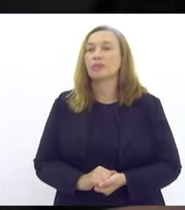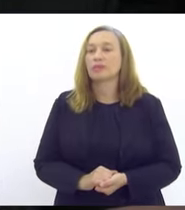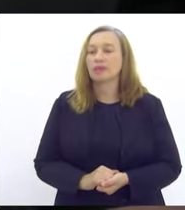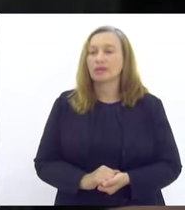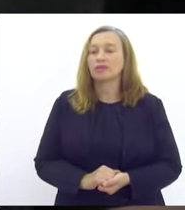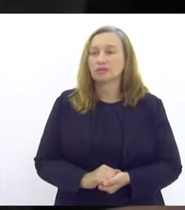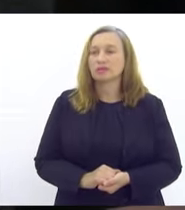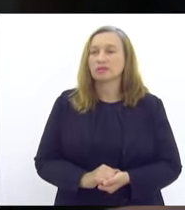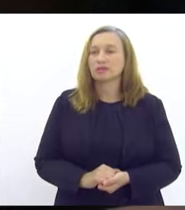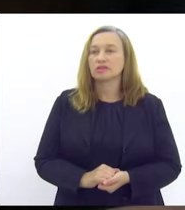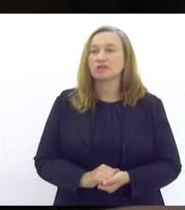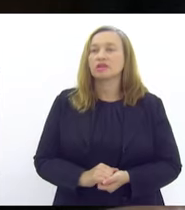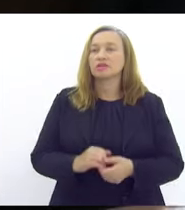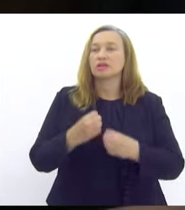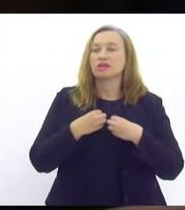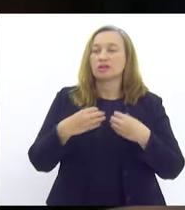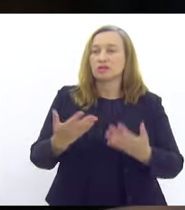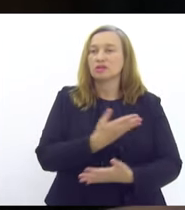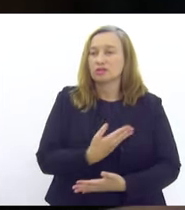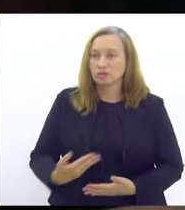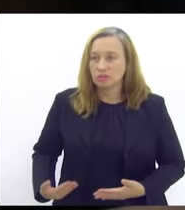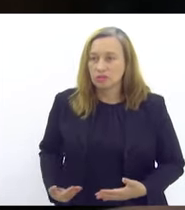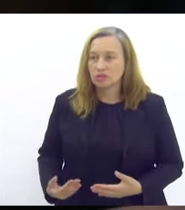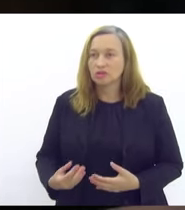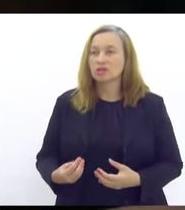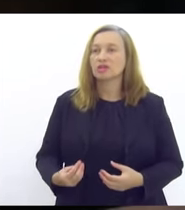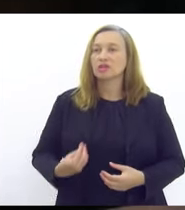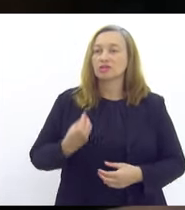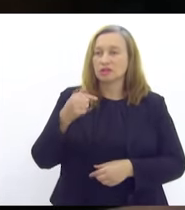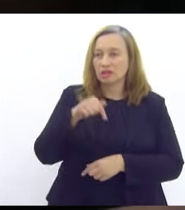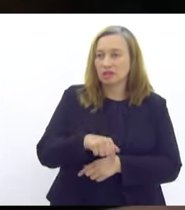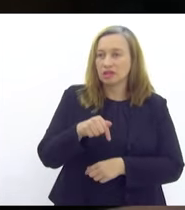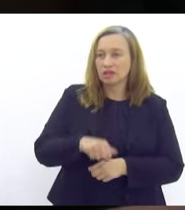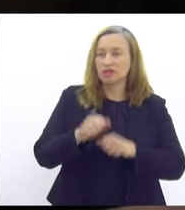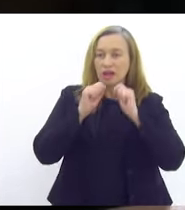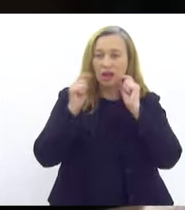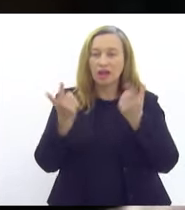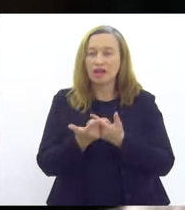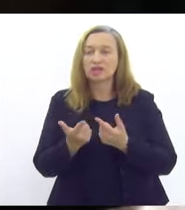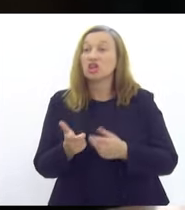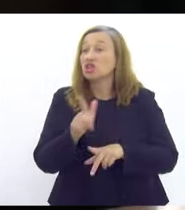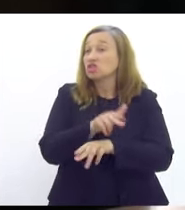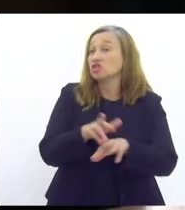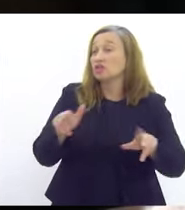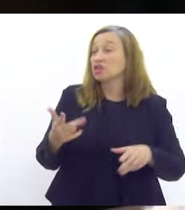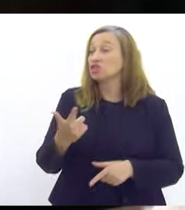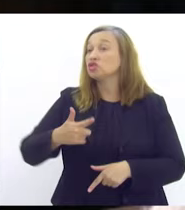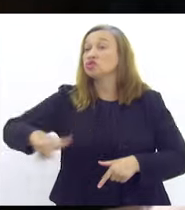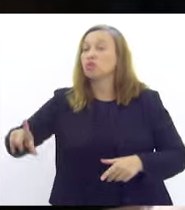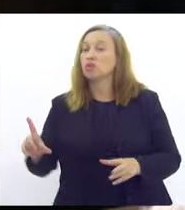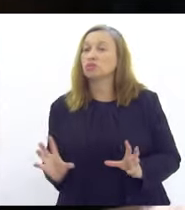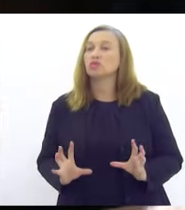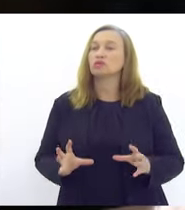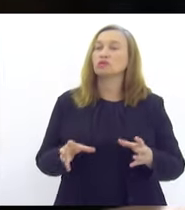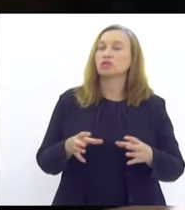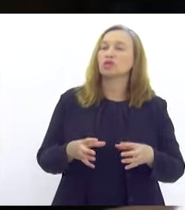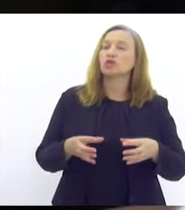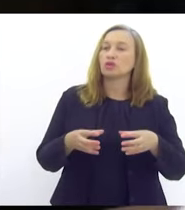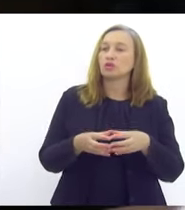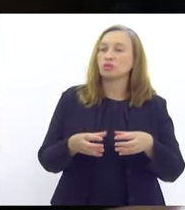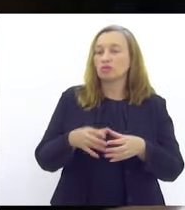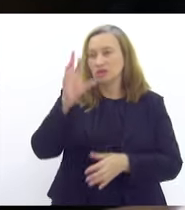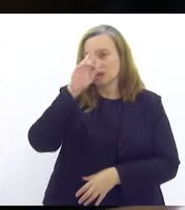nas audiências públicas que fazemos aqui na Assembleia Legislativa. Diferente de outros órgãos, senhora presidenta,